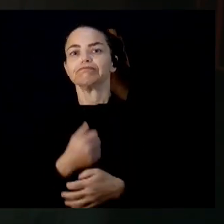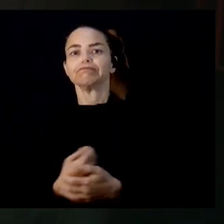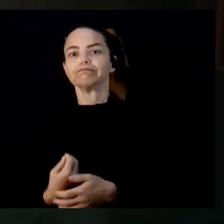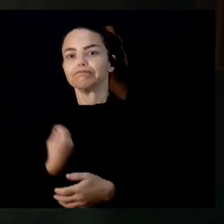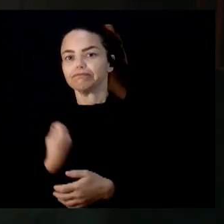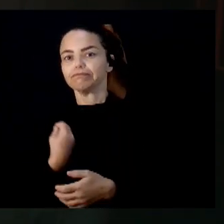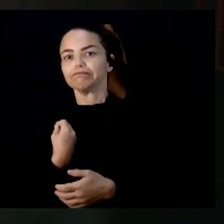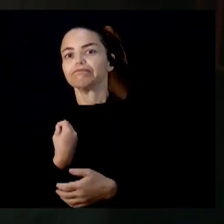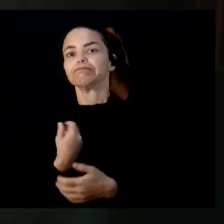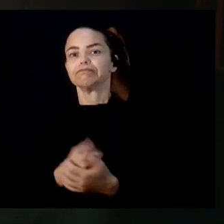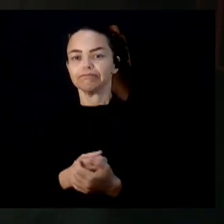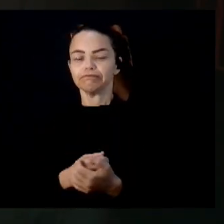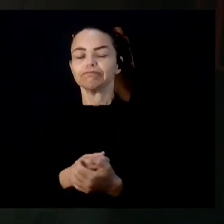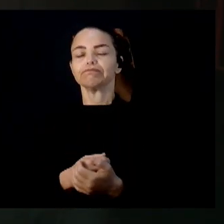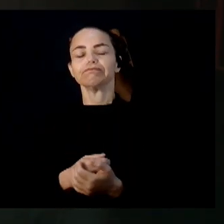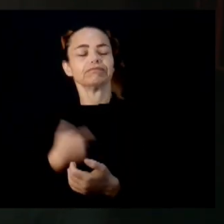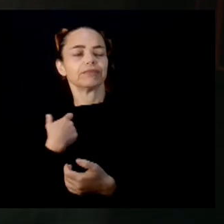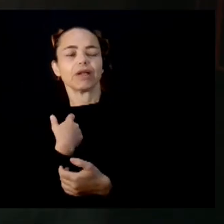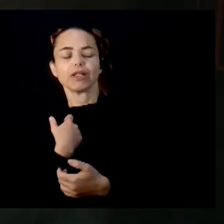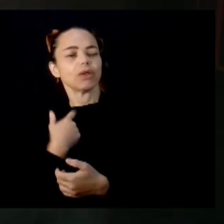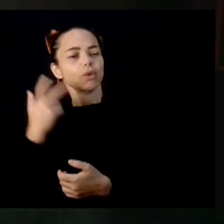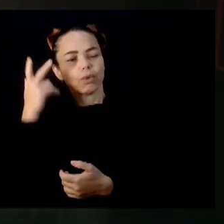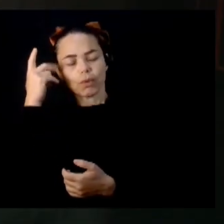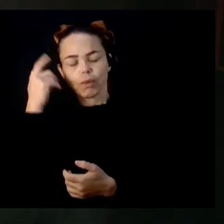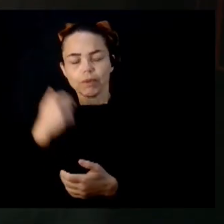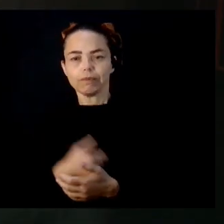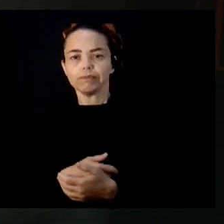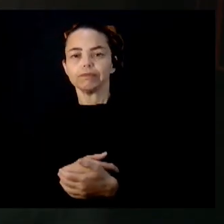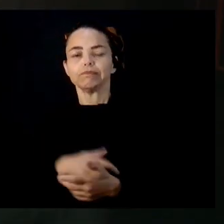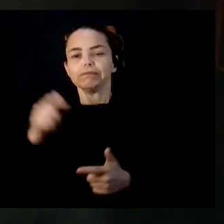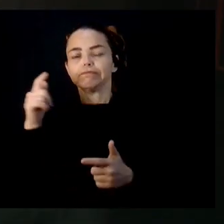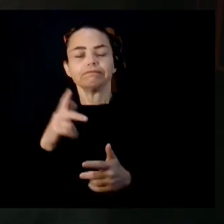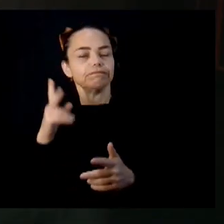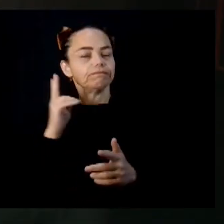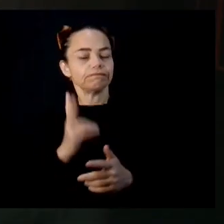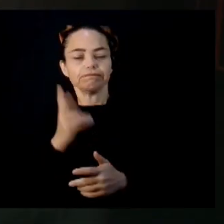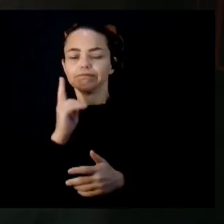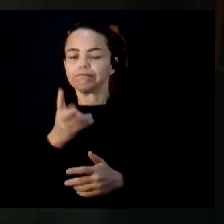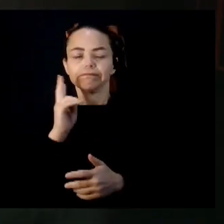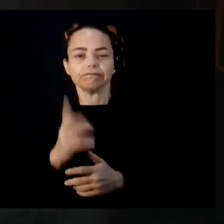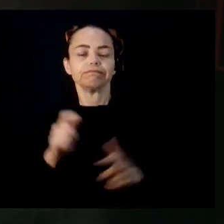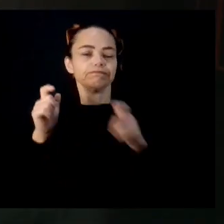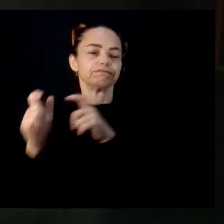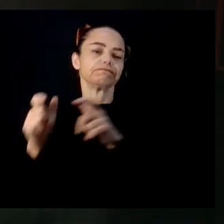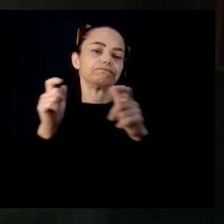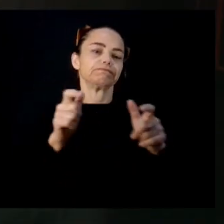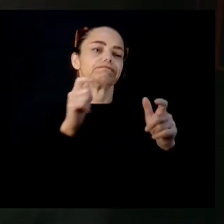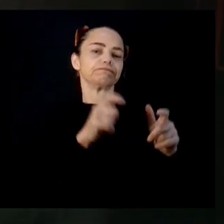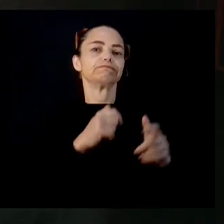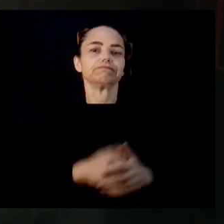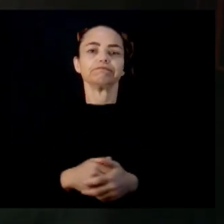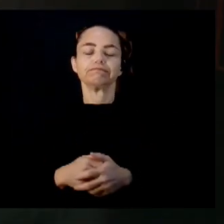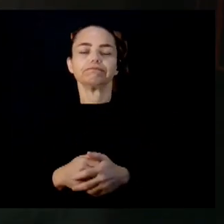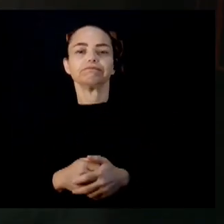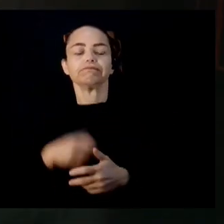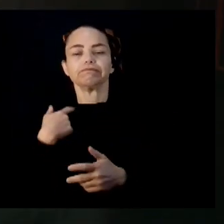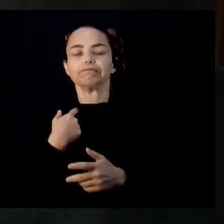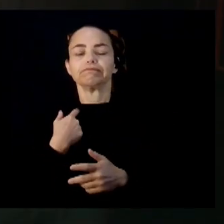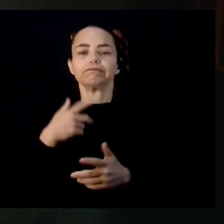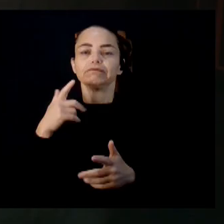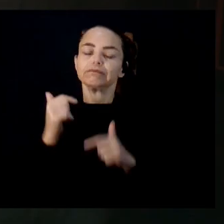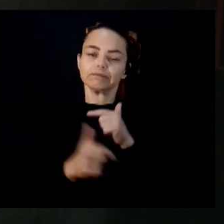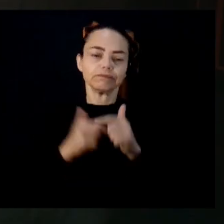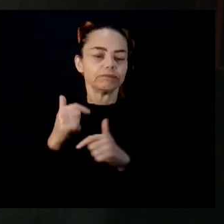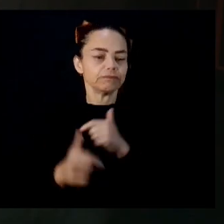modo automático. Os mesmos programas, os mesmos lugares, a mesma divisão de tarefas, as